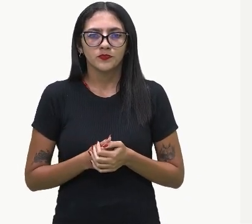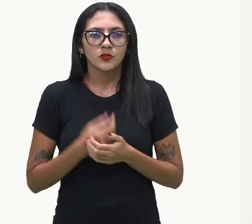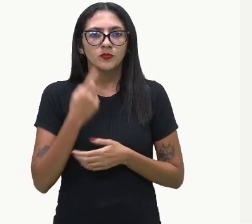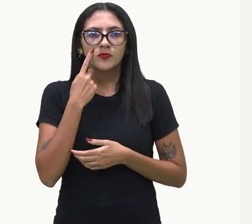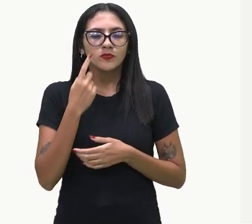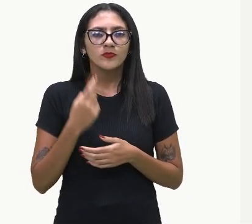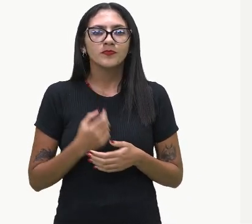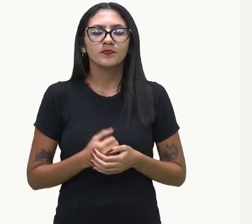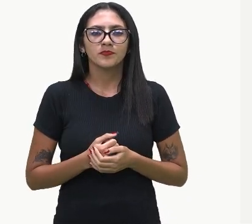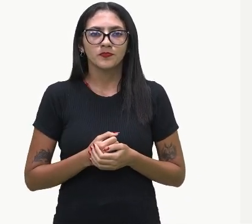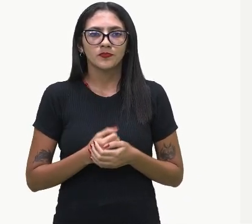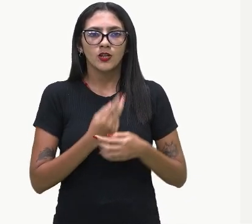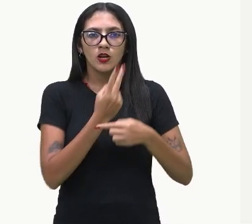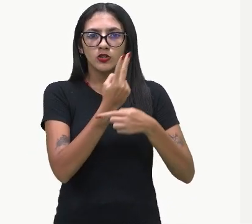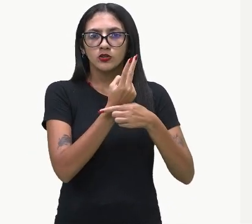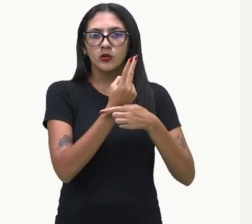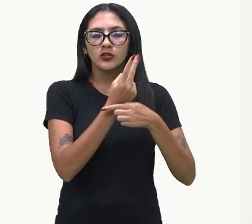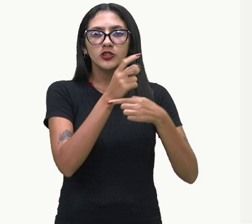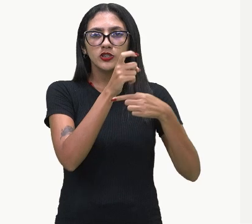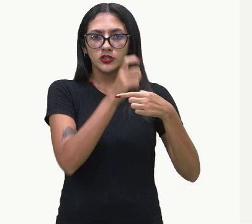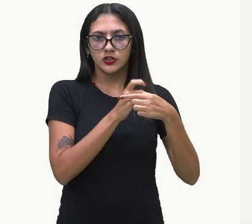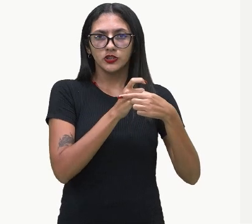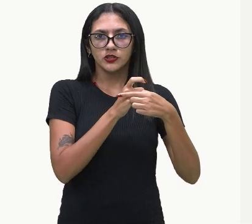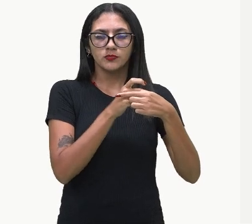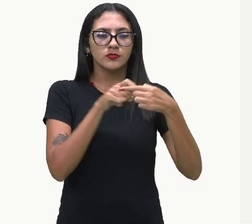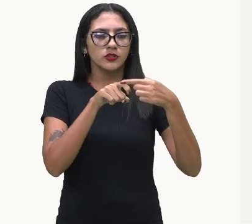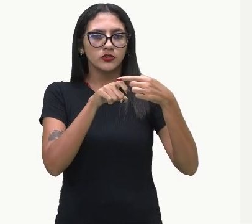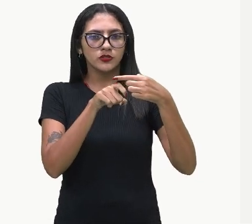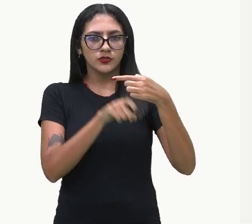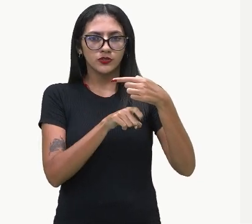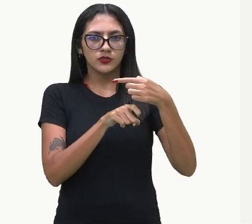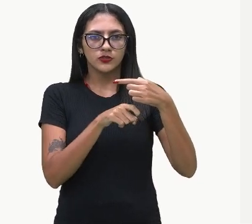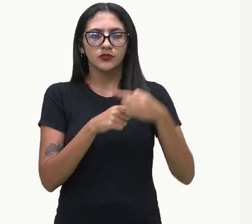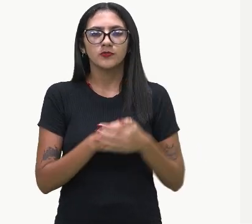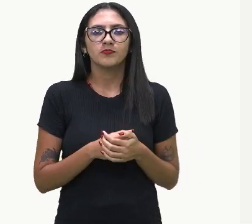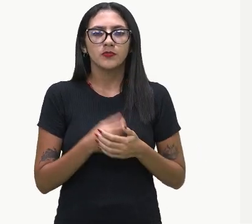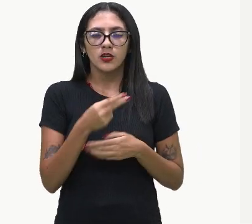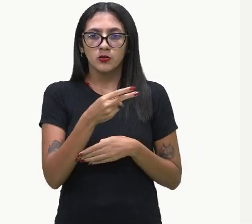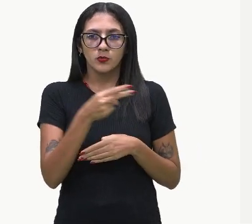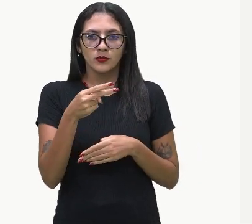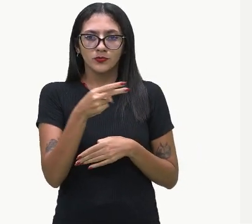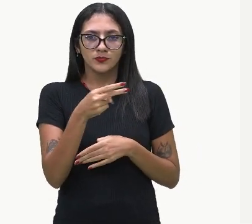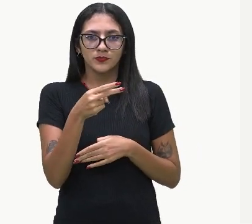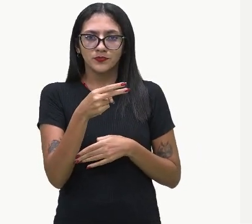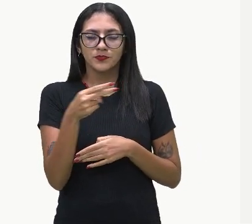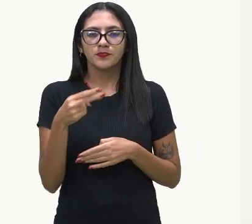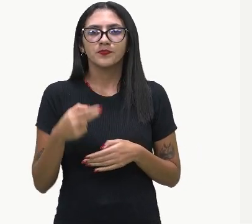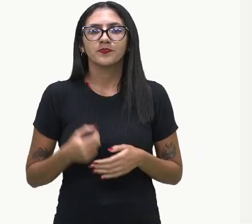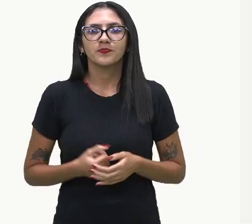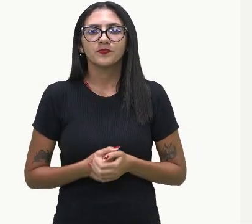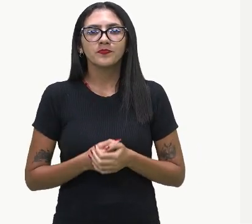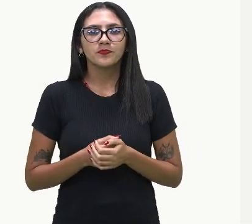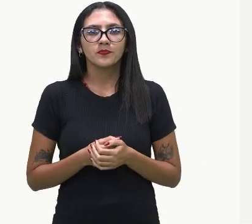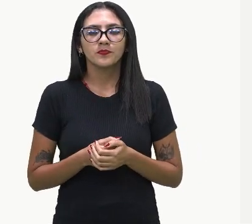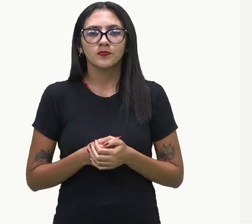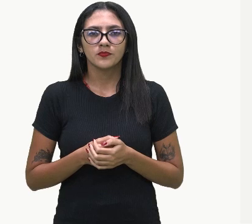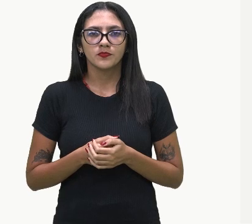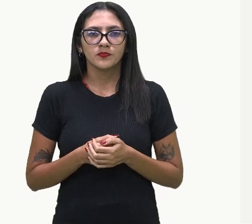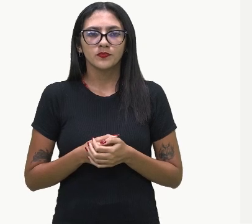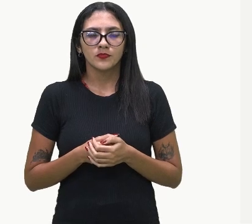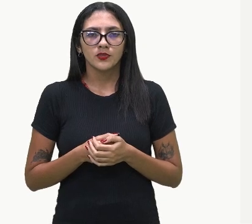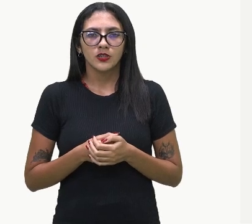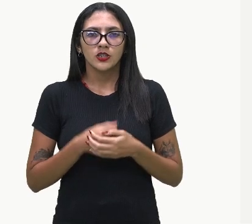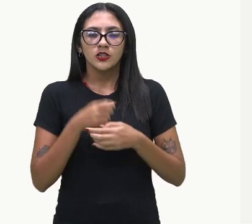2x está para x, assim como, sinal de igual, x